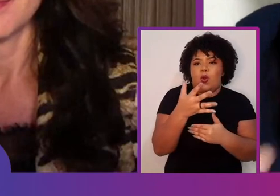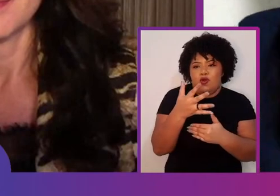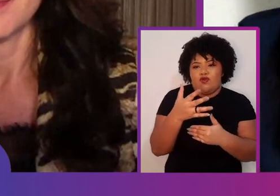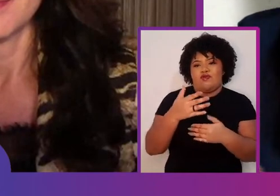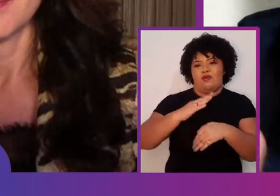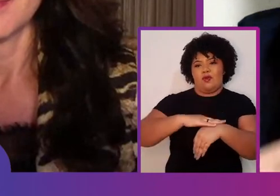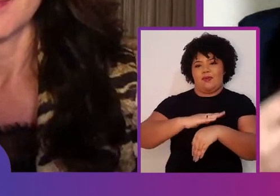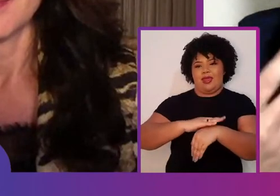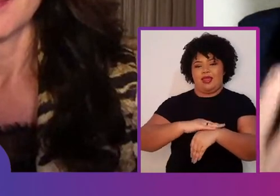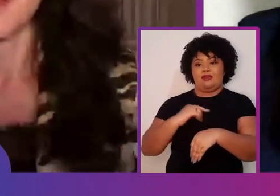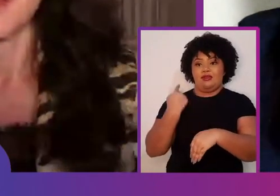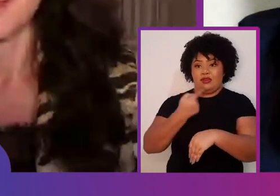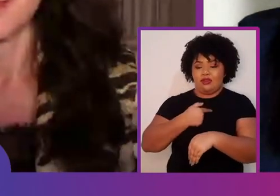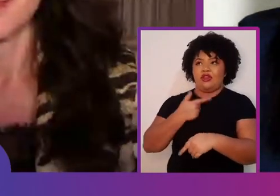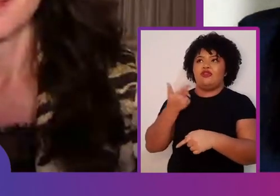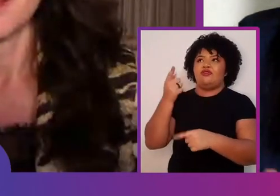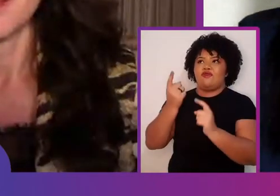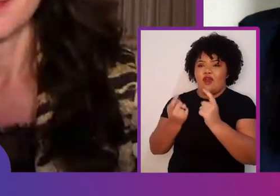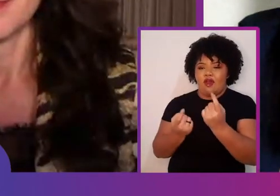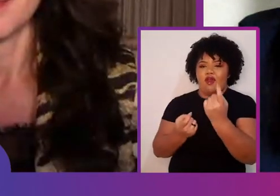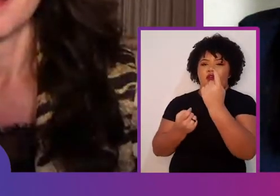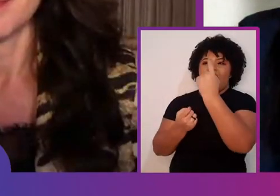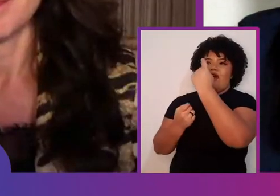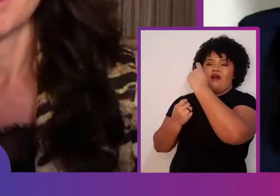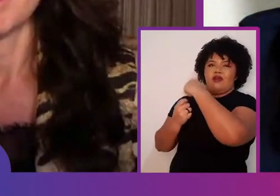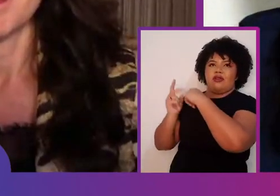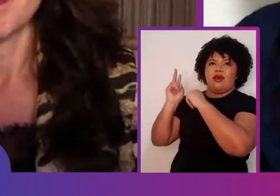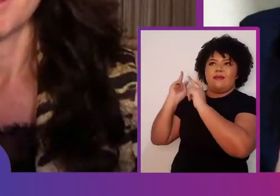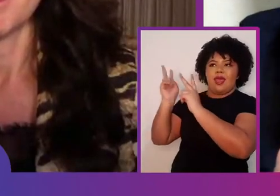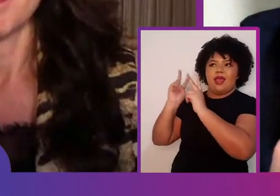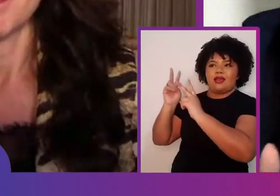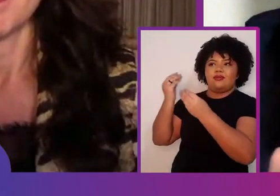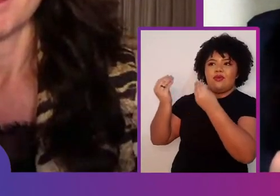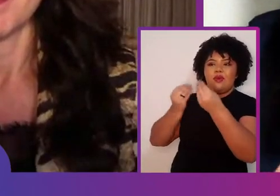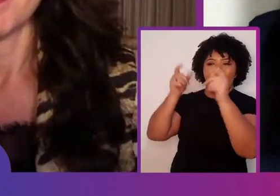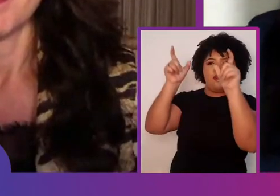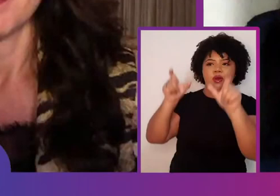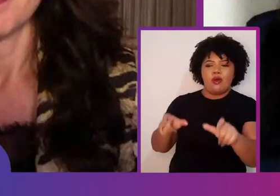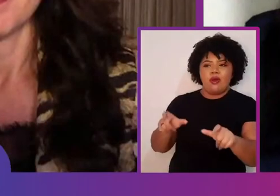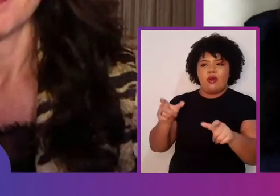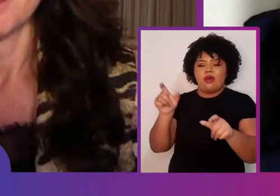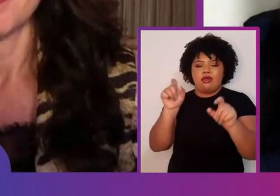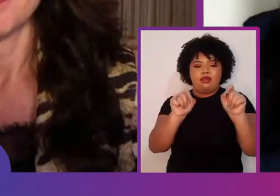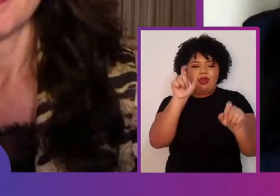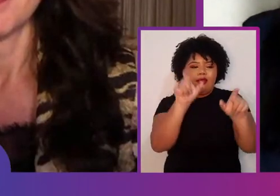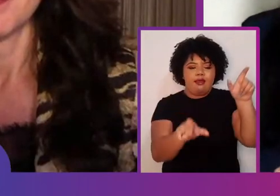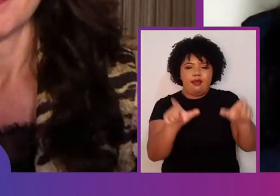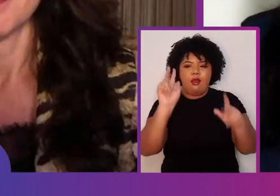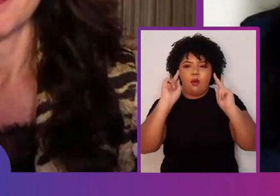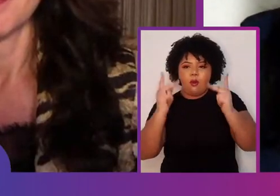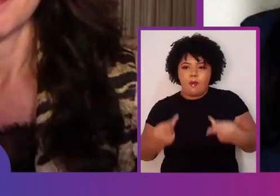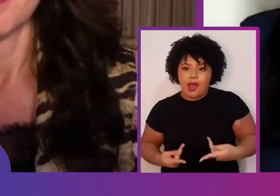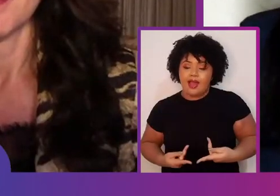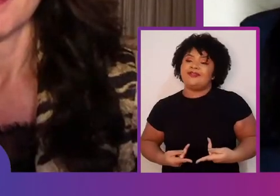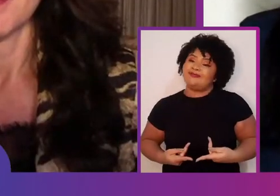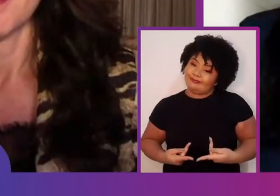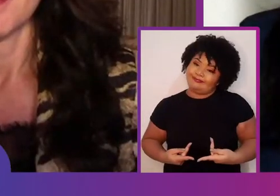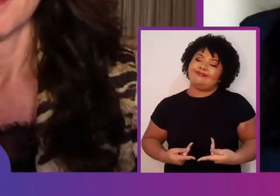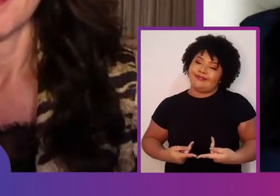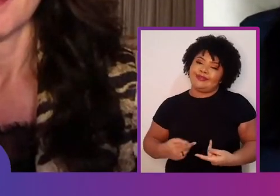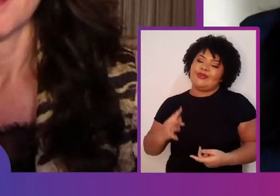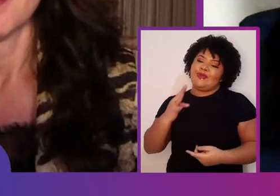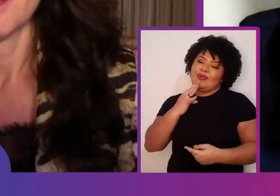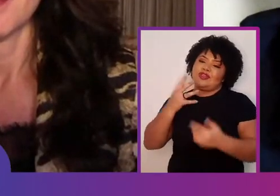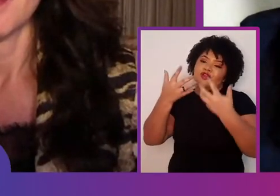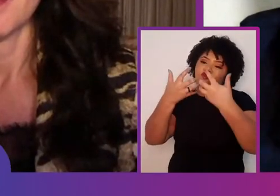que revisitar toda a nossa interpretação sobre o ser humano à luz desse conhecimento absolutamente recente, que é o funcionamento